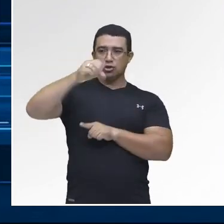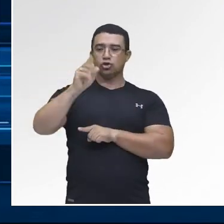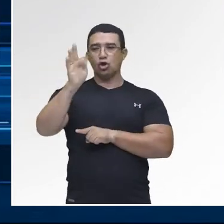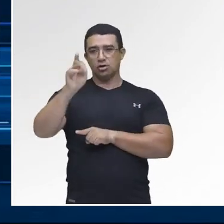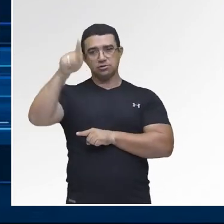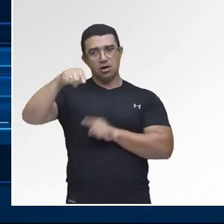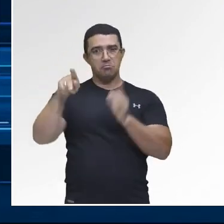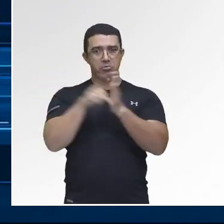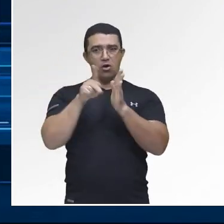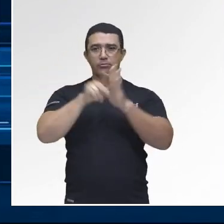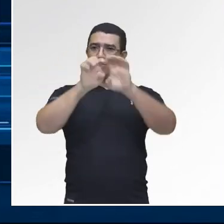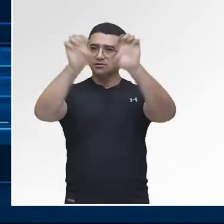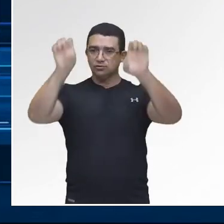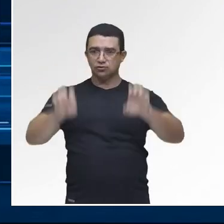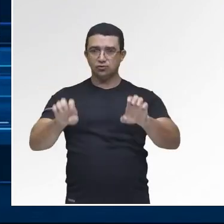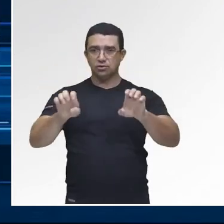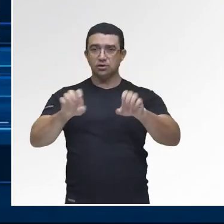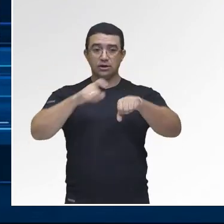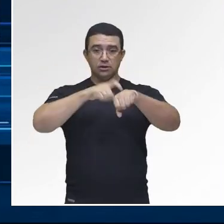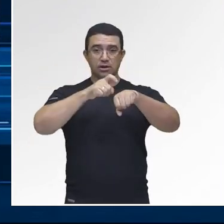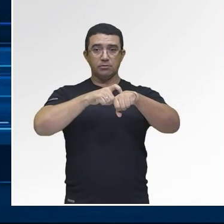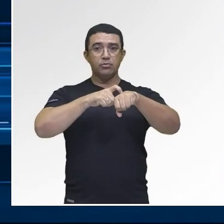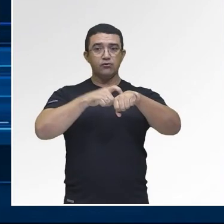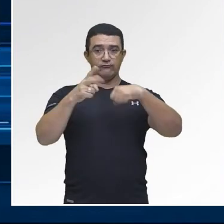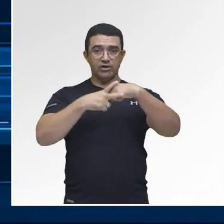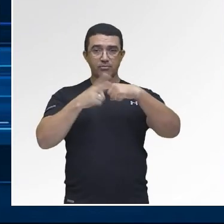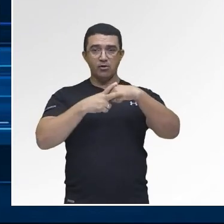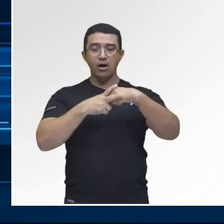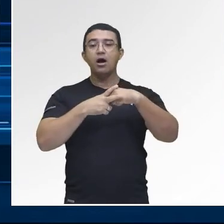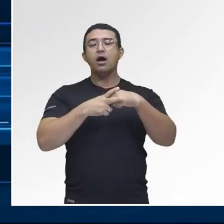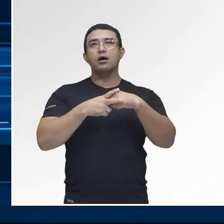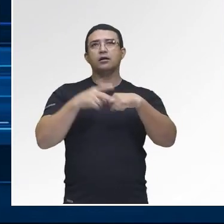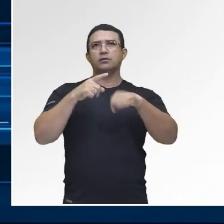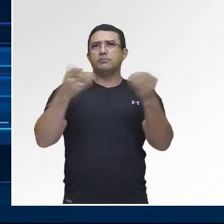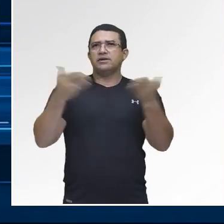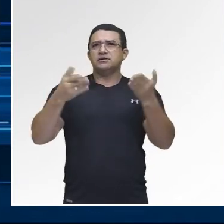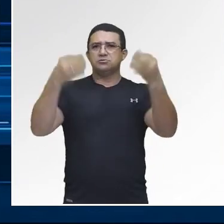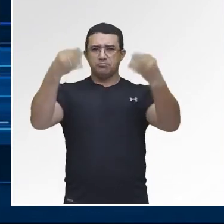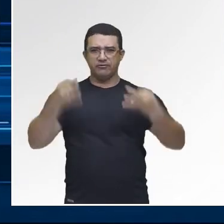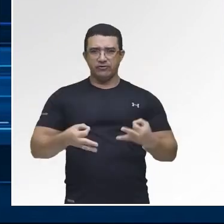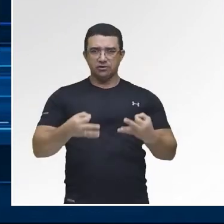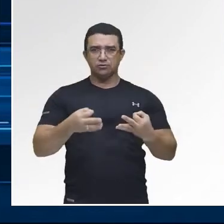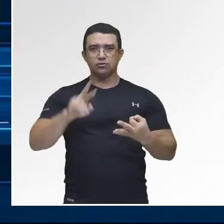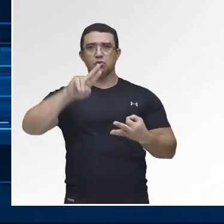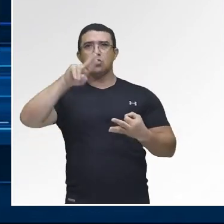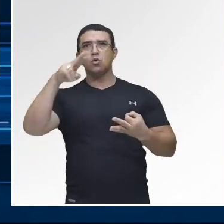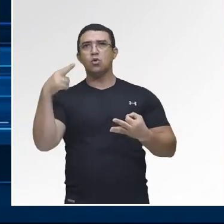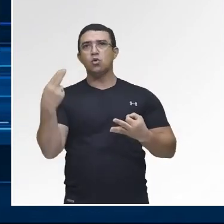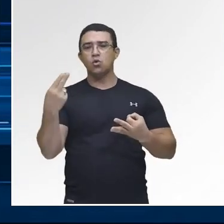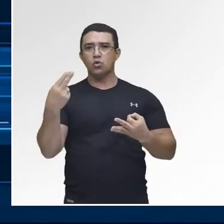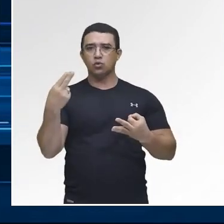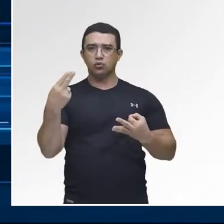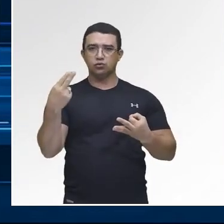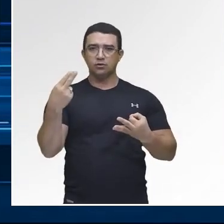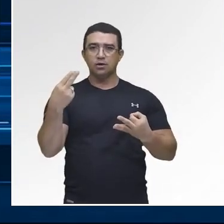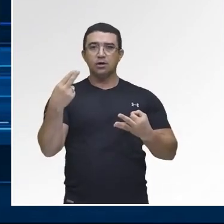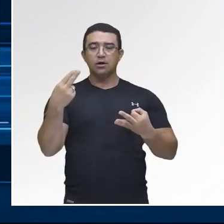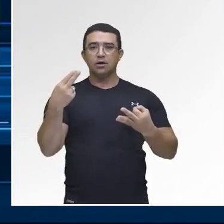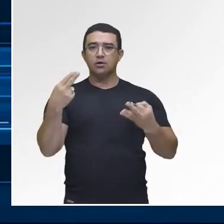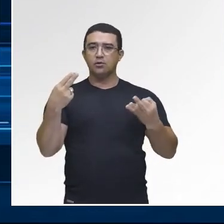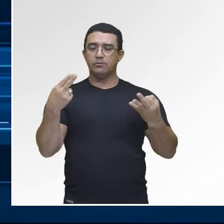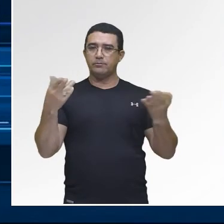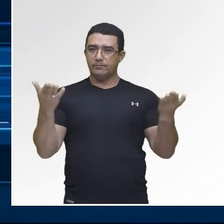estrutura, desse tempo verbal. Então, quando fala em present perfect, ou então present, nesse caso, né, present, ele